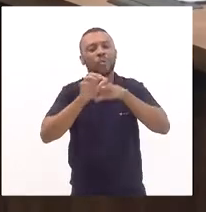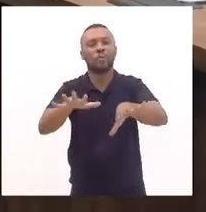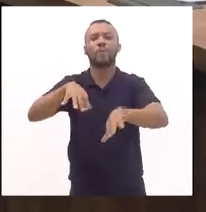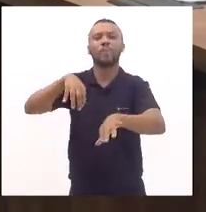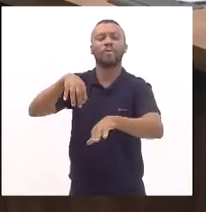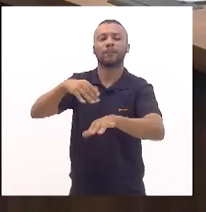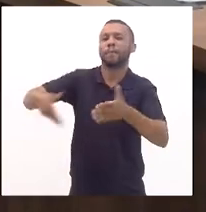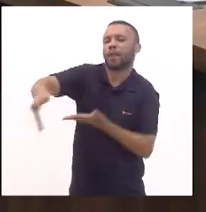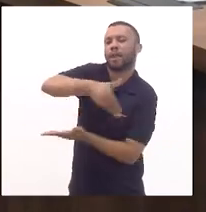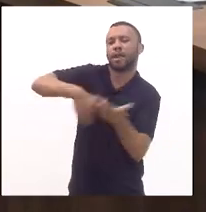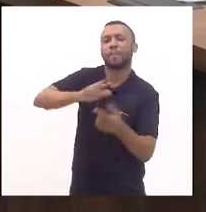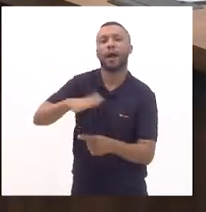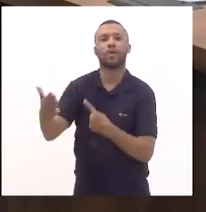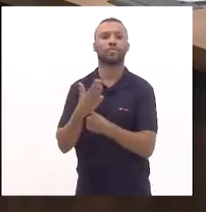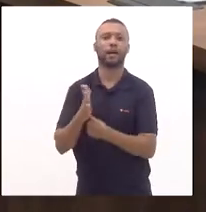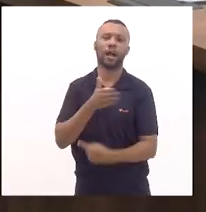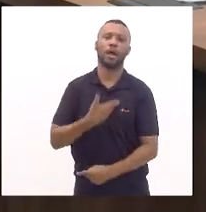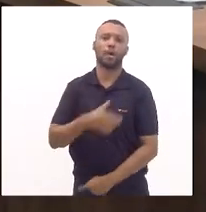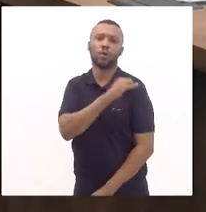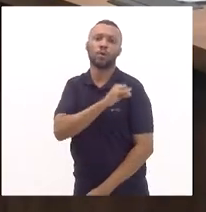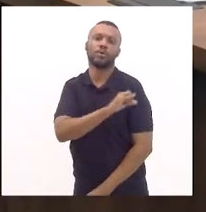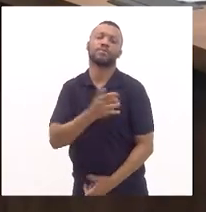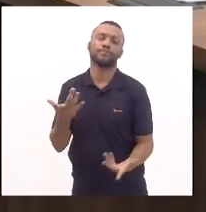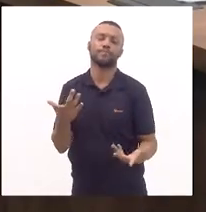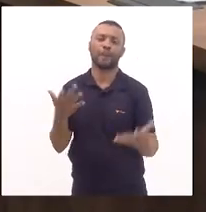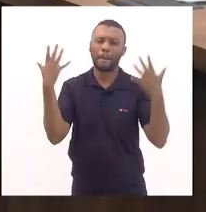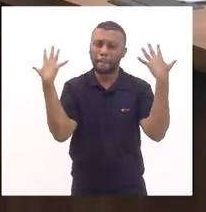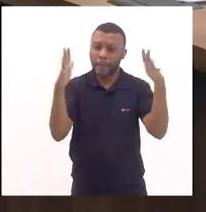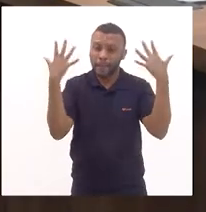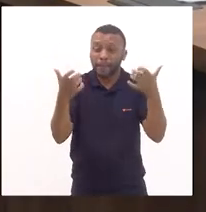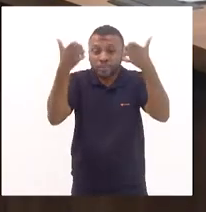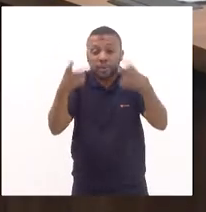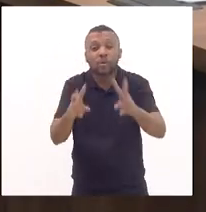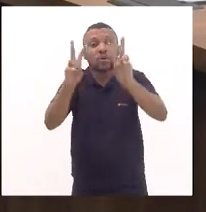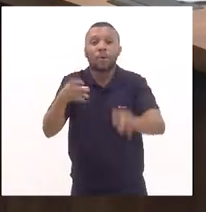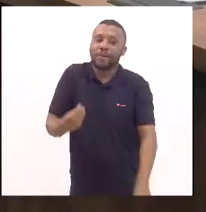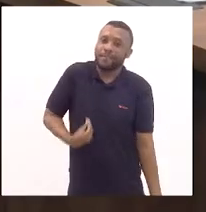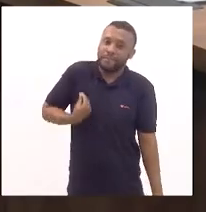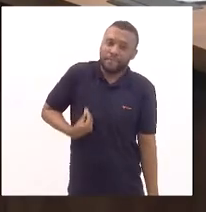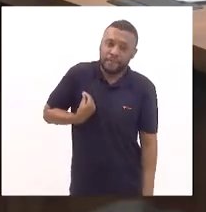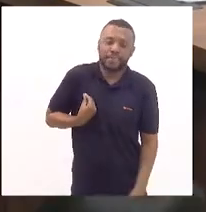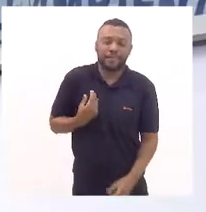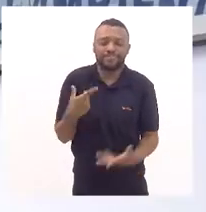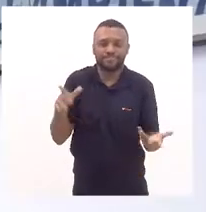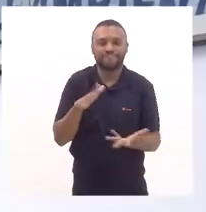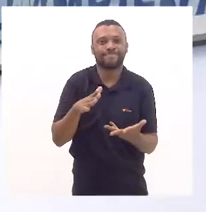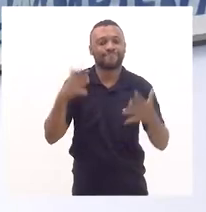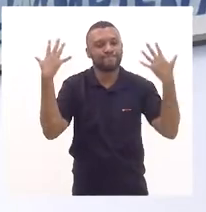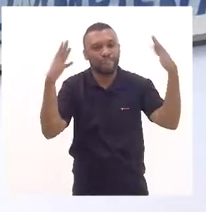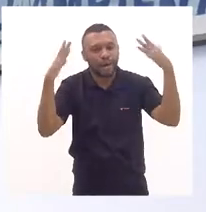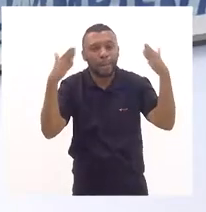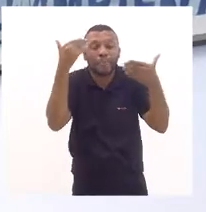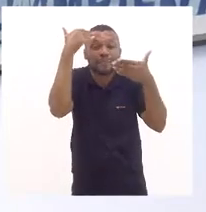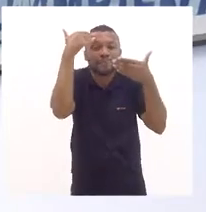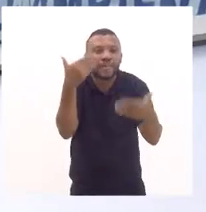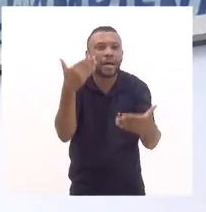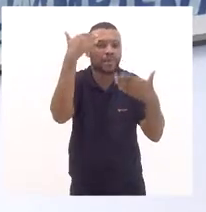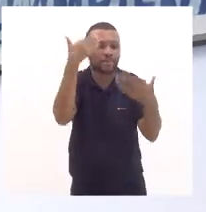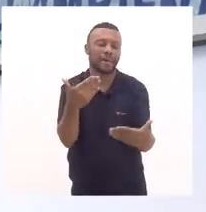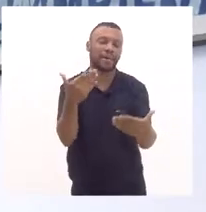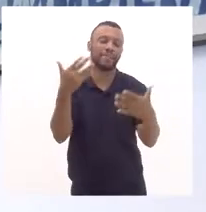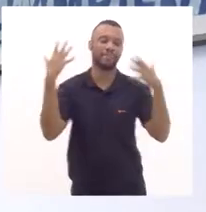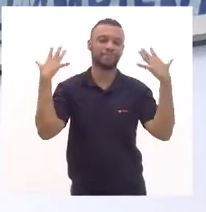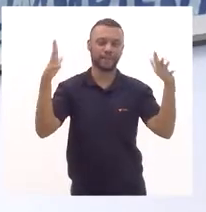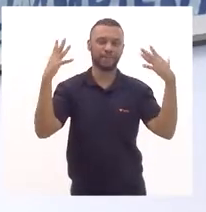fazer para ajudar o nosso Estado. Parabéns, estamos falando de vida. Obrigado. Parabéns, parabéns.